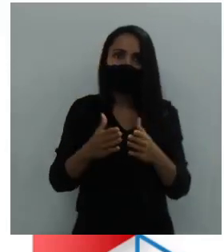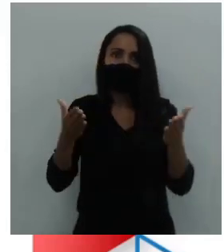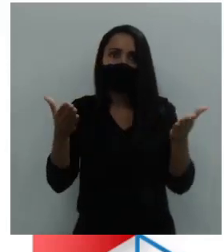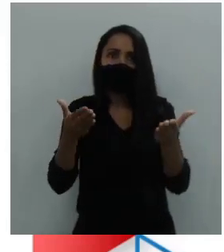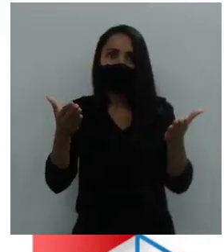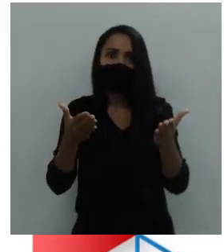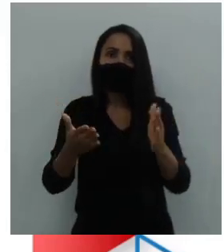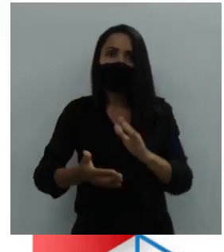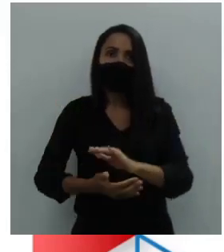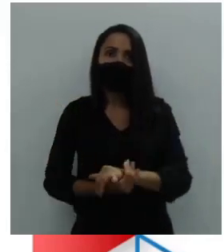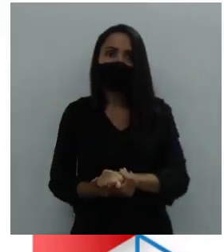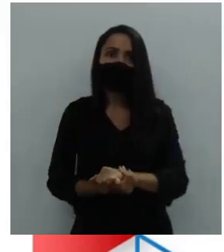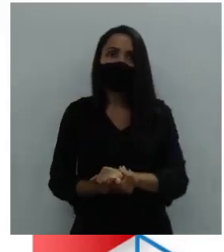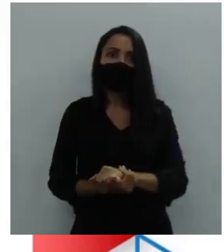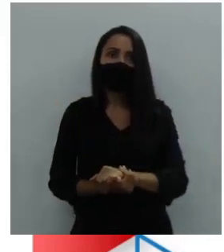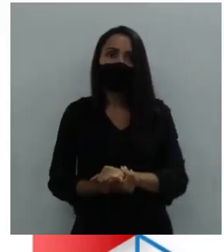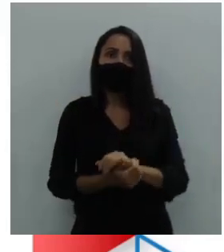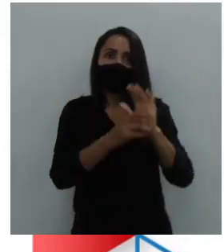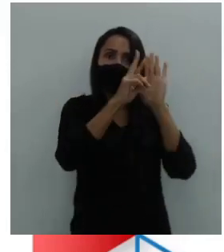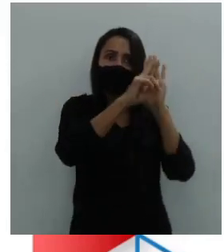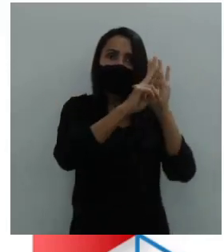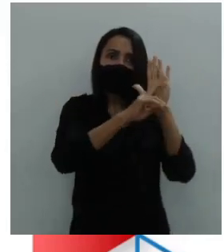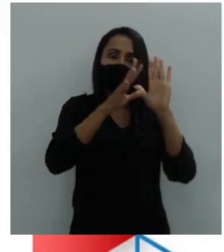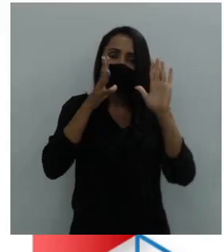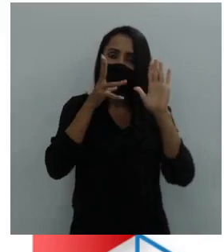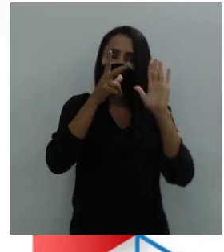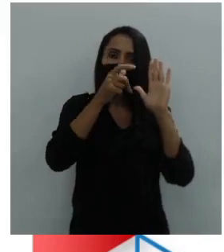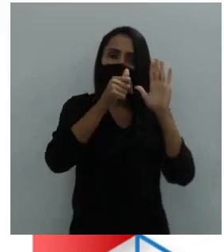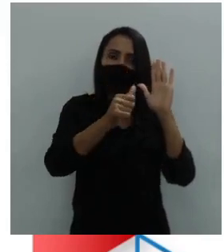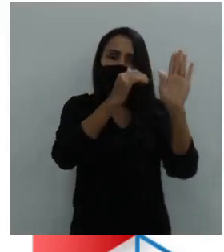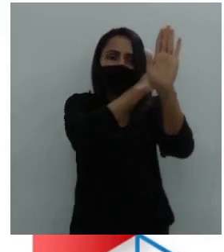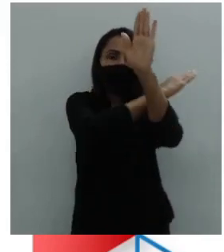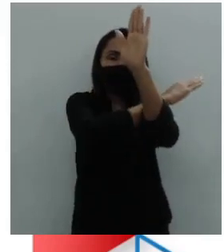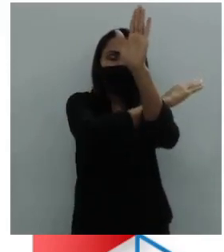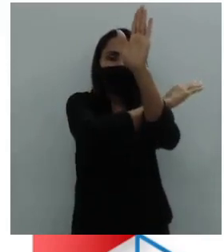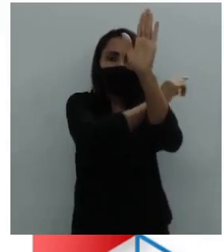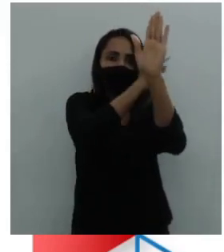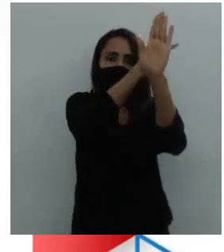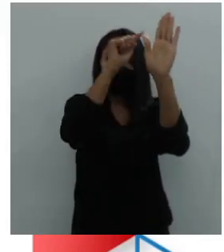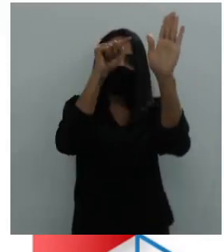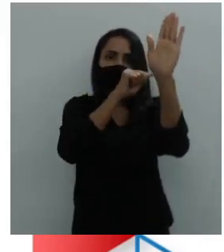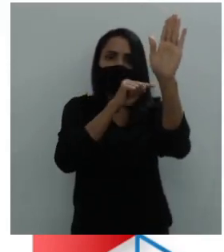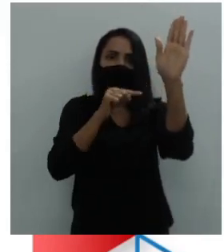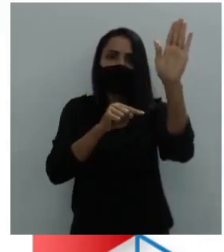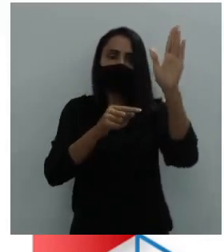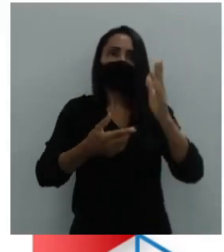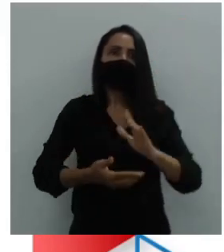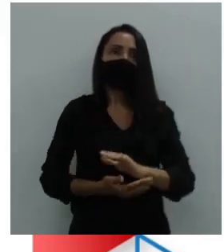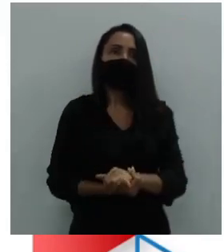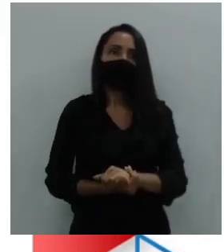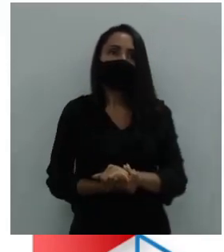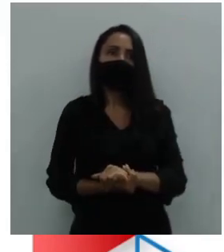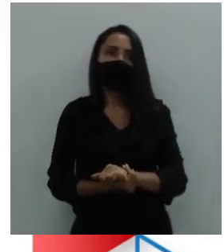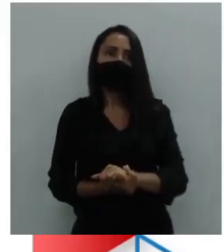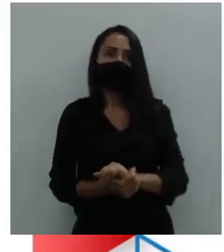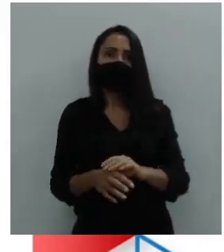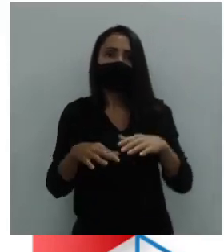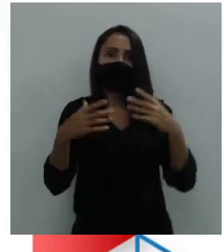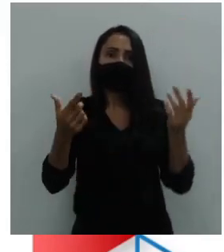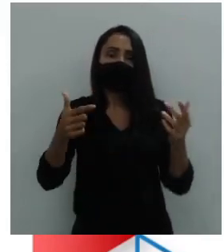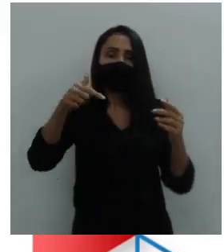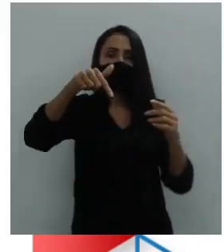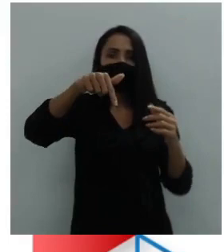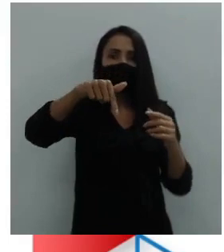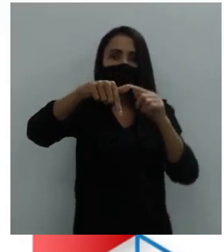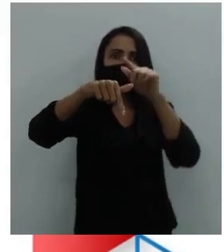vamos. Todos os quadrantes foram contemplados. Essa é a resposta. Tá bom? Segue comigo essa questão para a gente